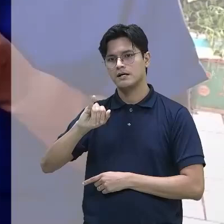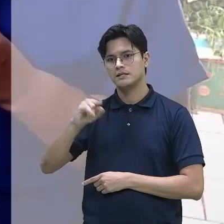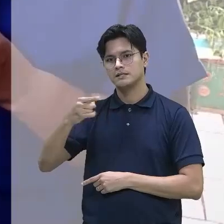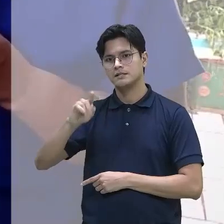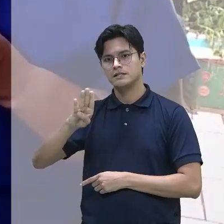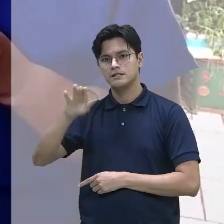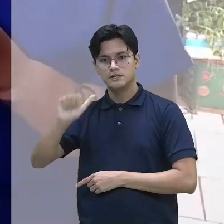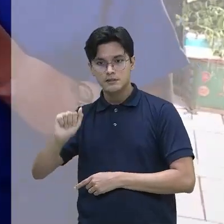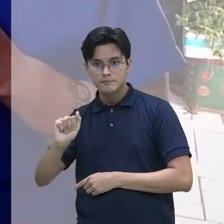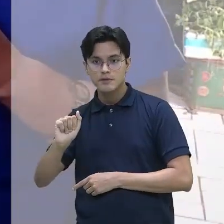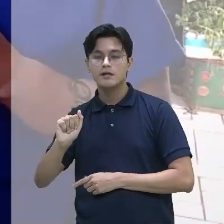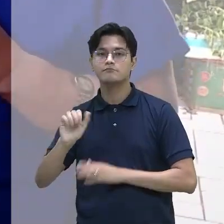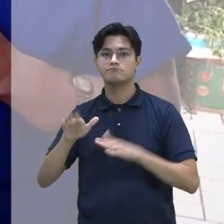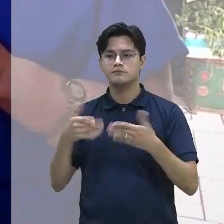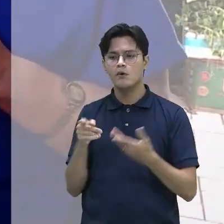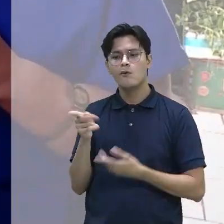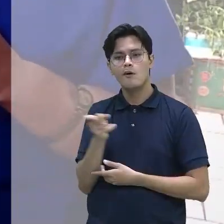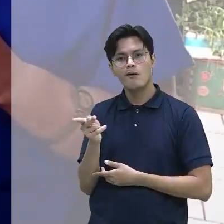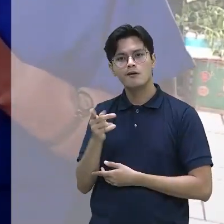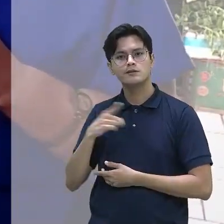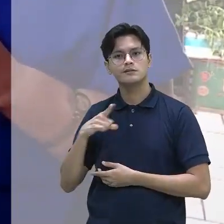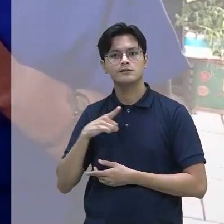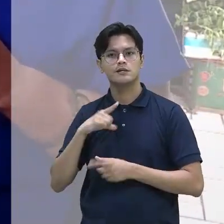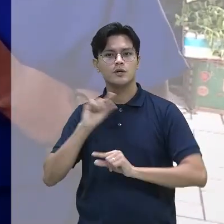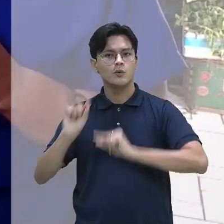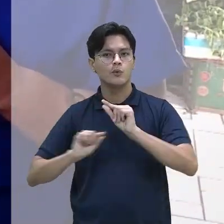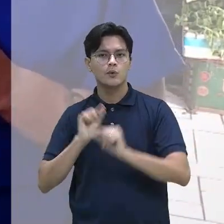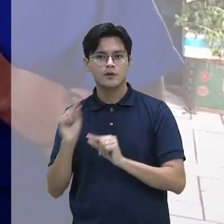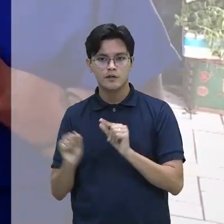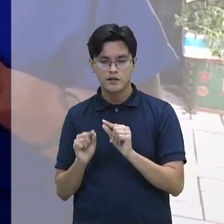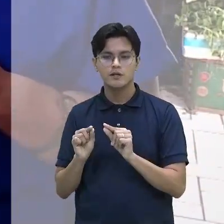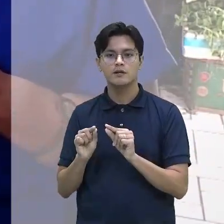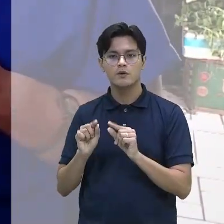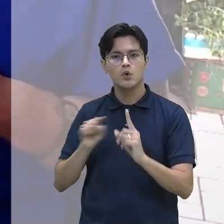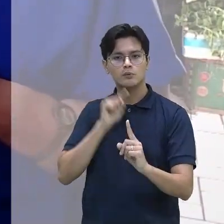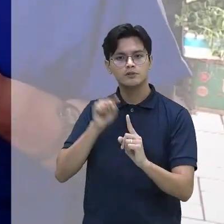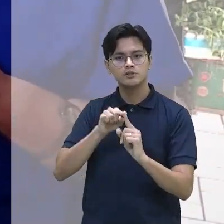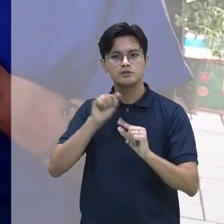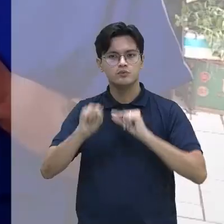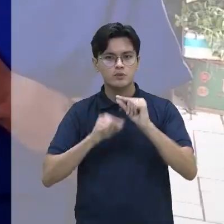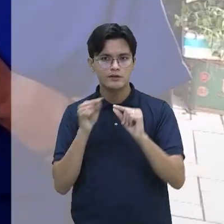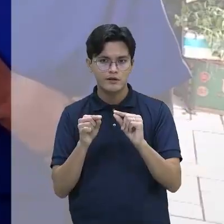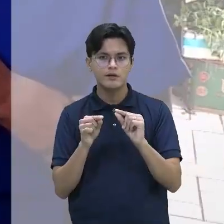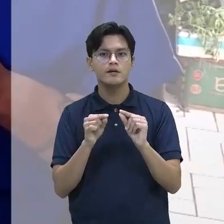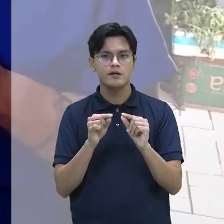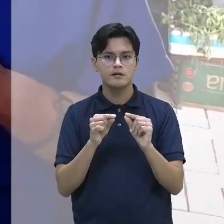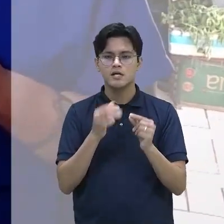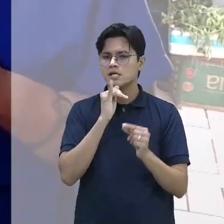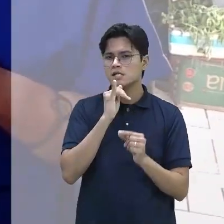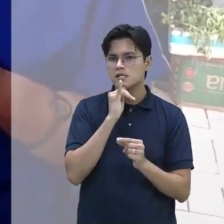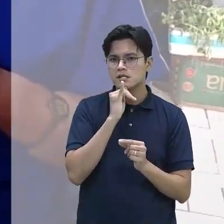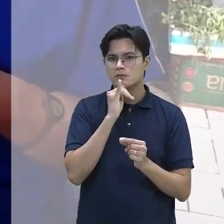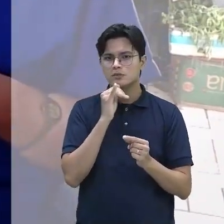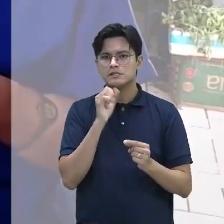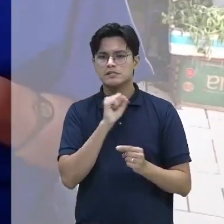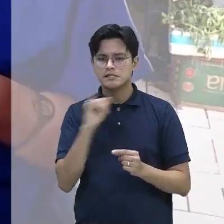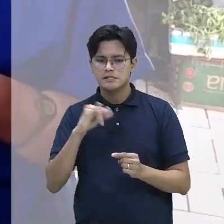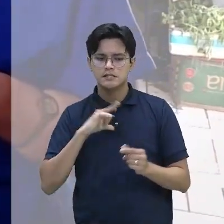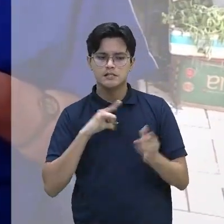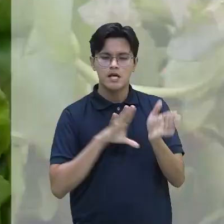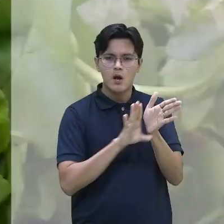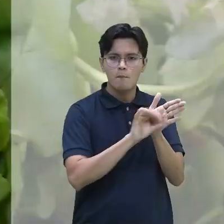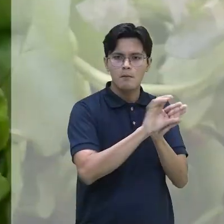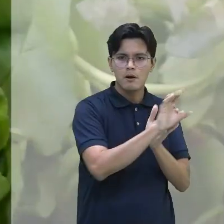procurados por quê? Porque elas servem como antibiótico também natural, que serve para colocar, para fazer pasta,